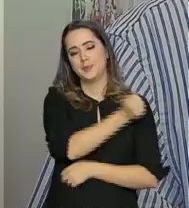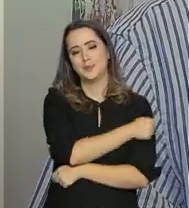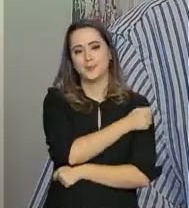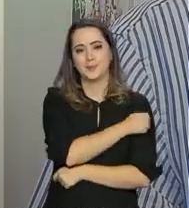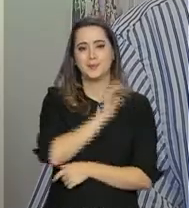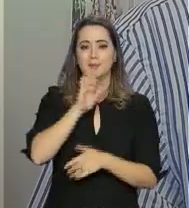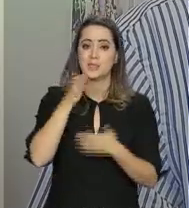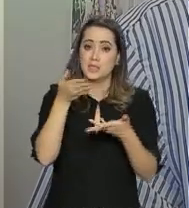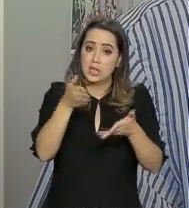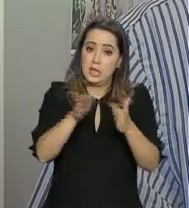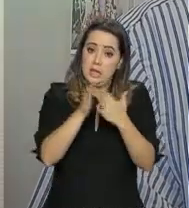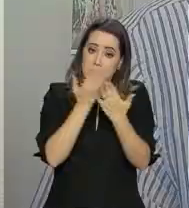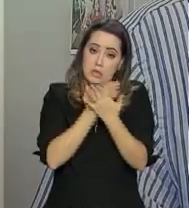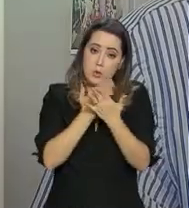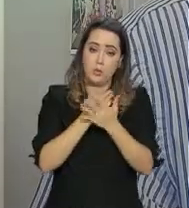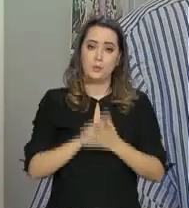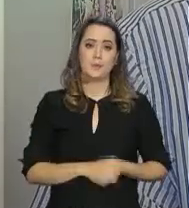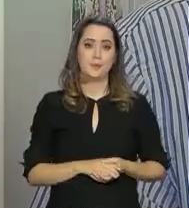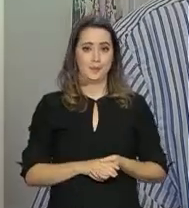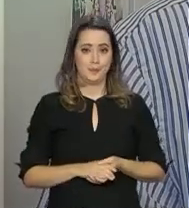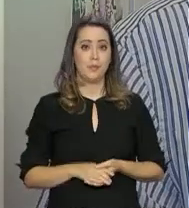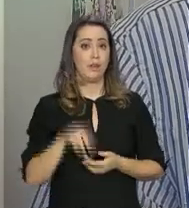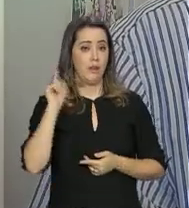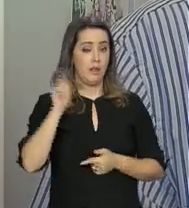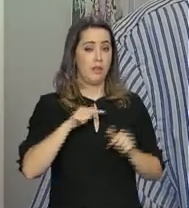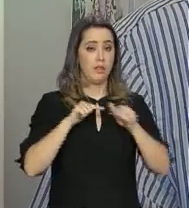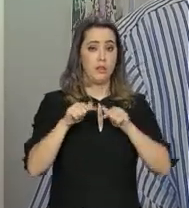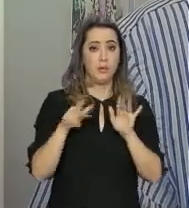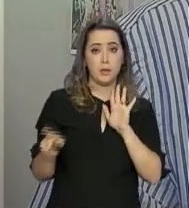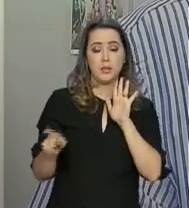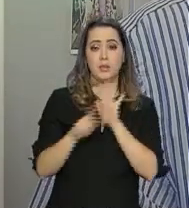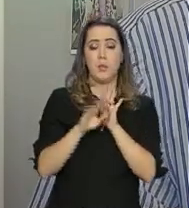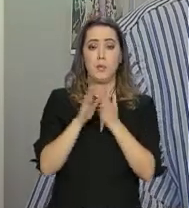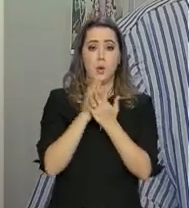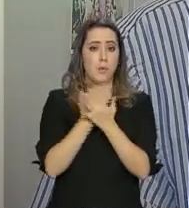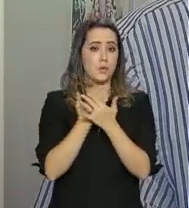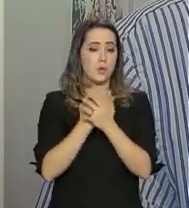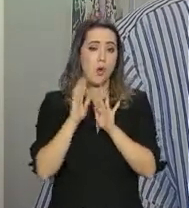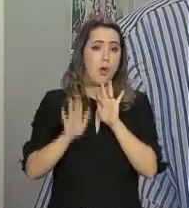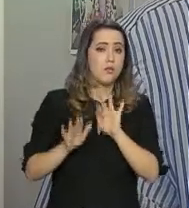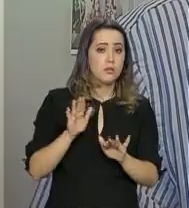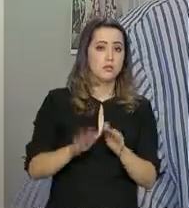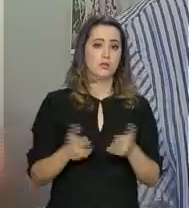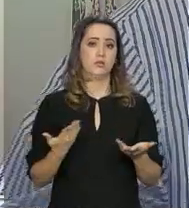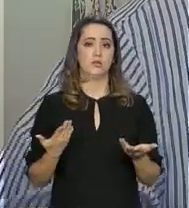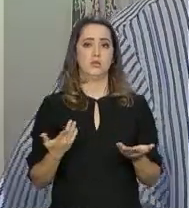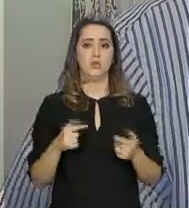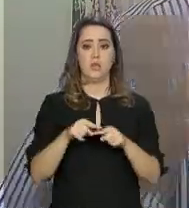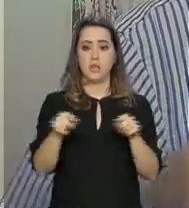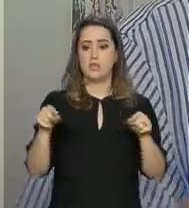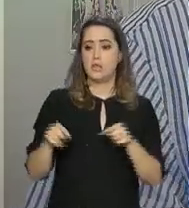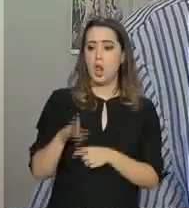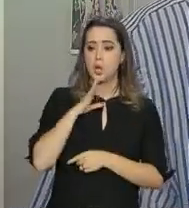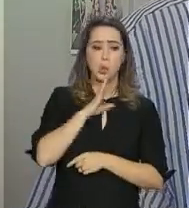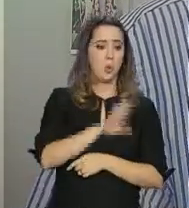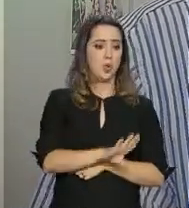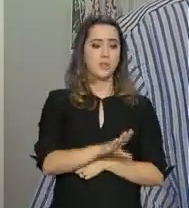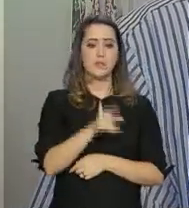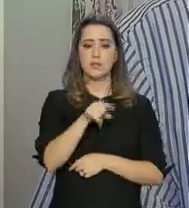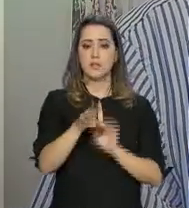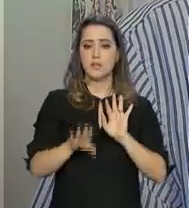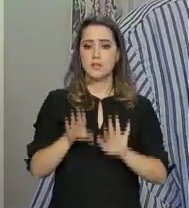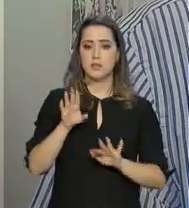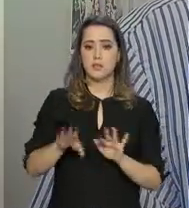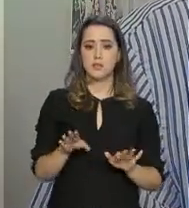aquela experiência foi trabalhada. São trabalhos que na própria escola, às vezes, a sala do lado não sabia o que estava